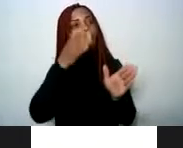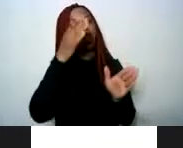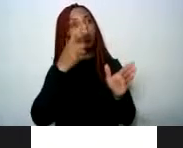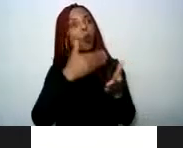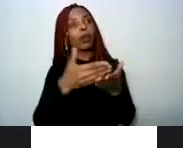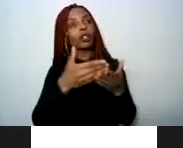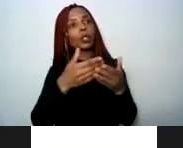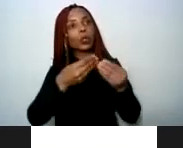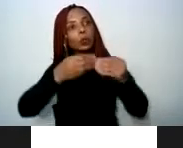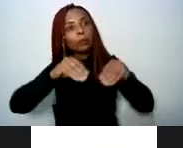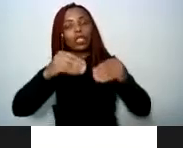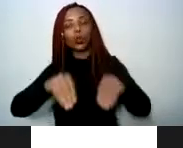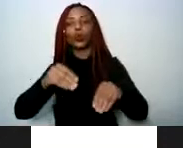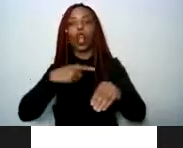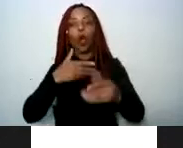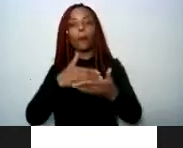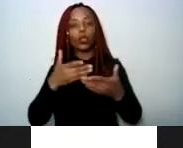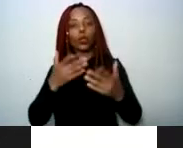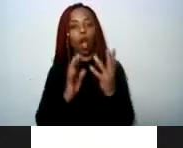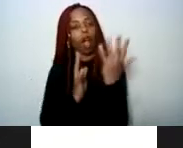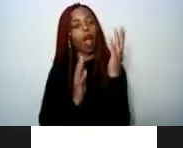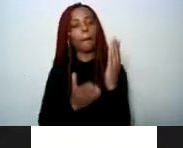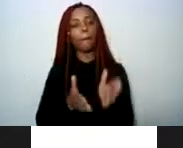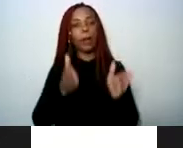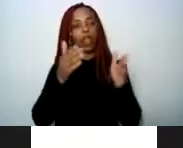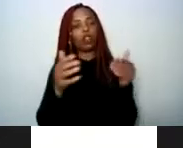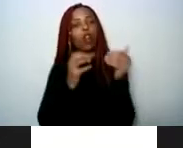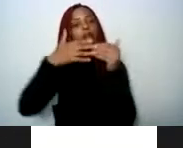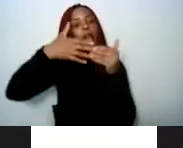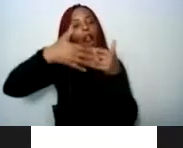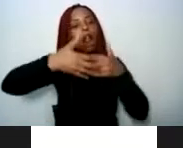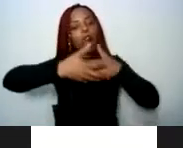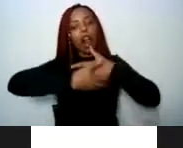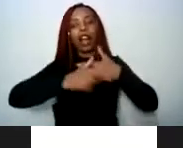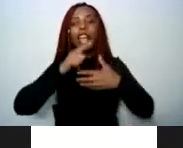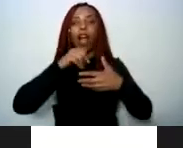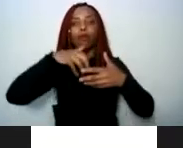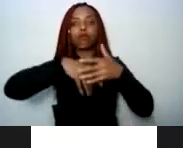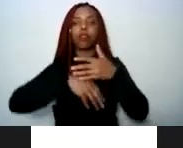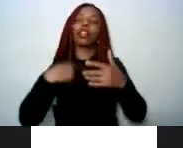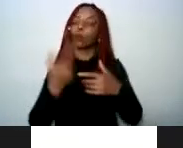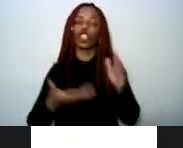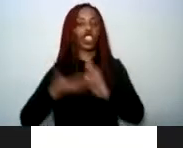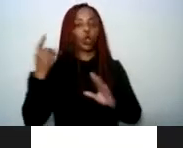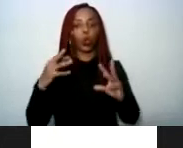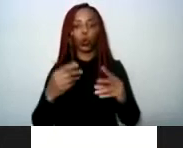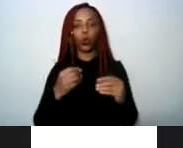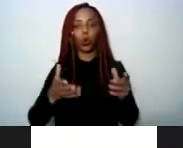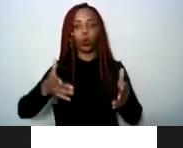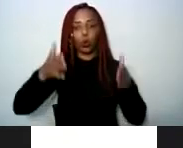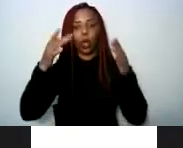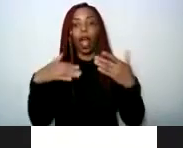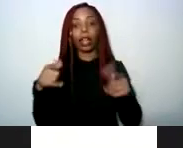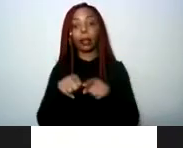causando algumas infiltrações e a pouco elas foram retiradas e além dessa vegetação incrustada